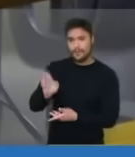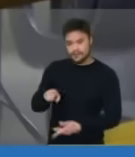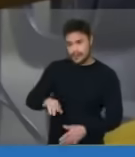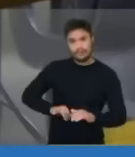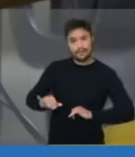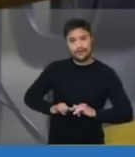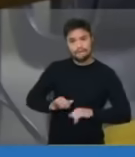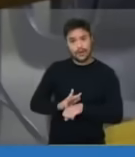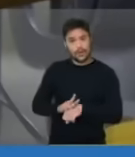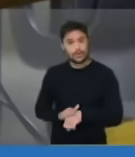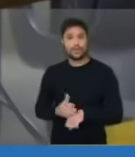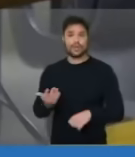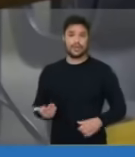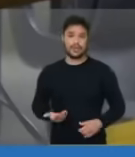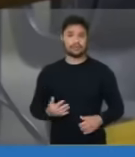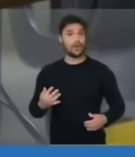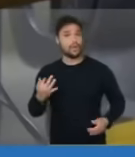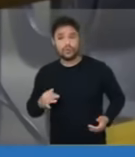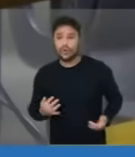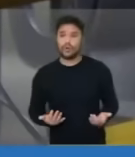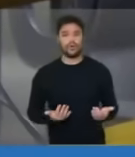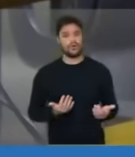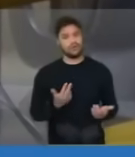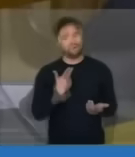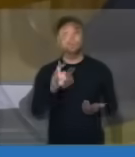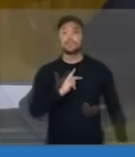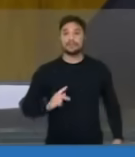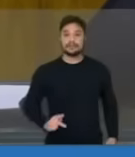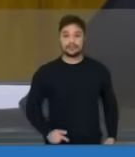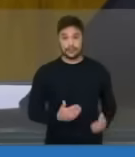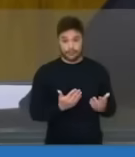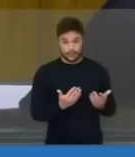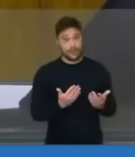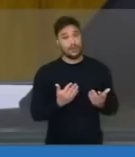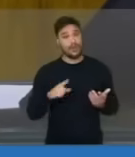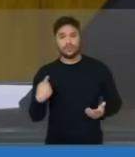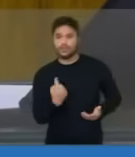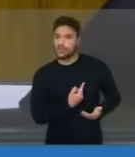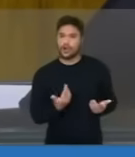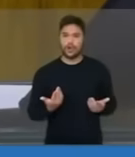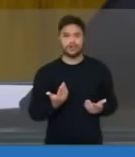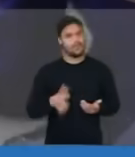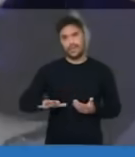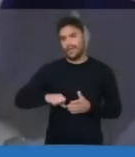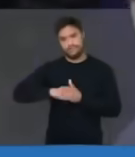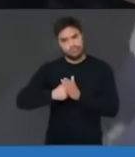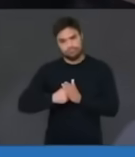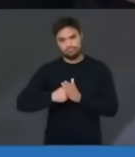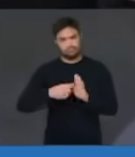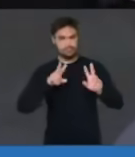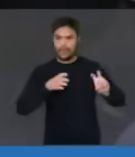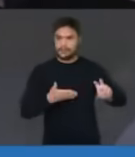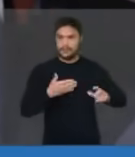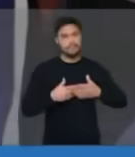com doença, com dor. Não é possível. Não é possível. Nós nunca iríamos obstruir uma matéria como essa, qualquer que